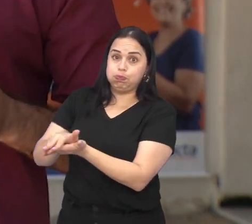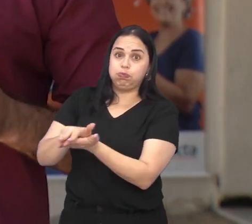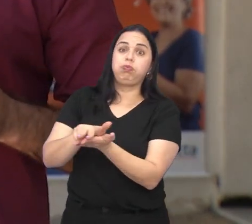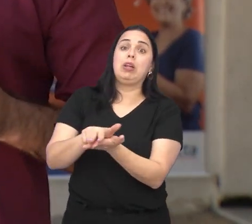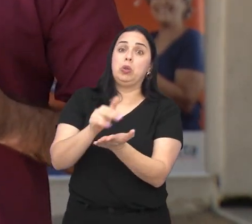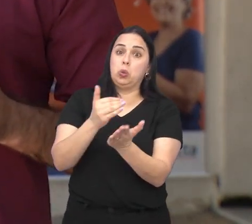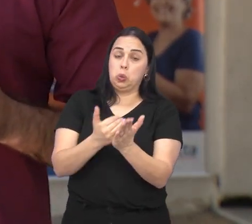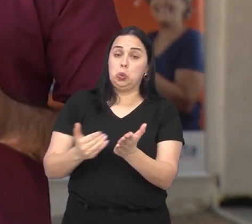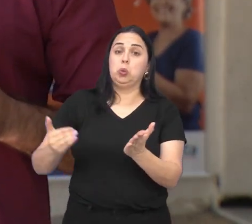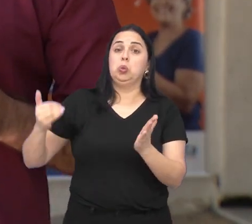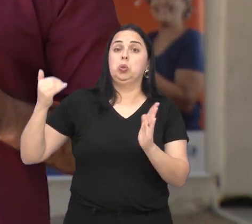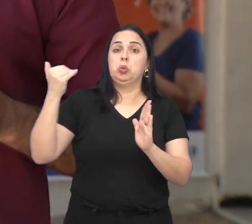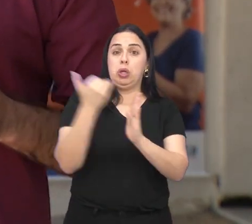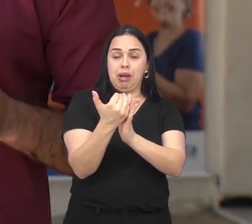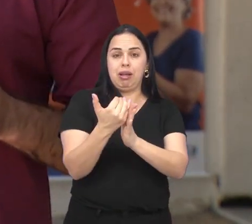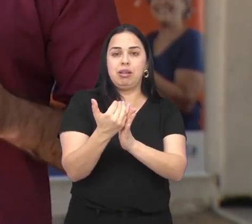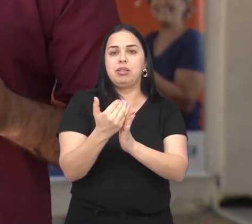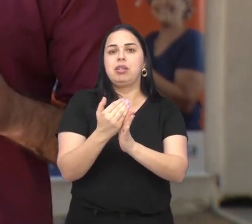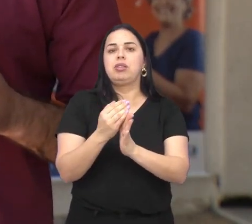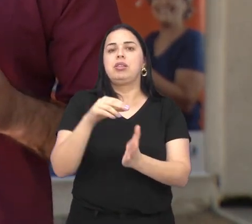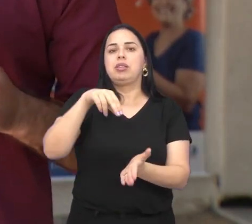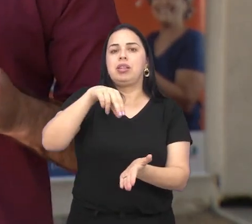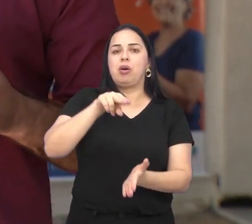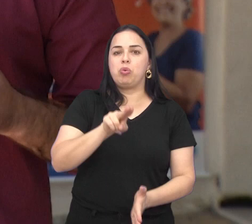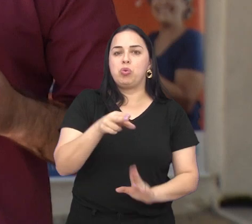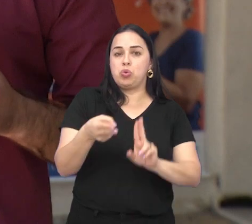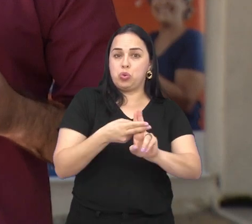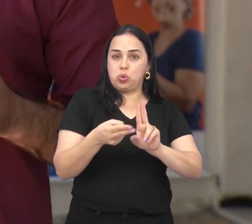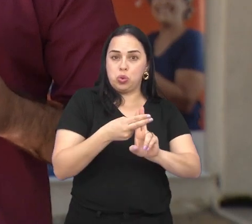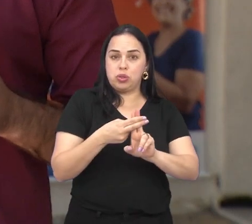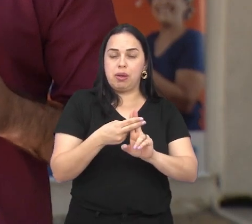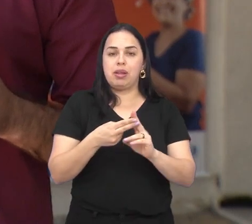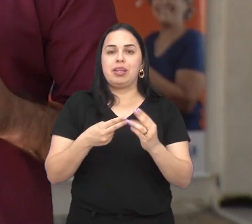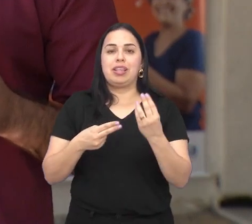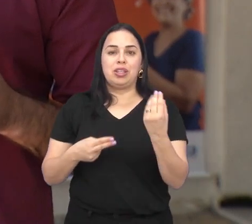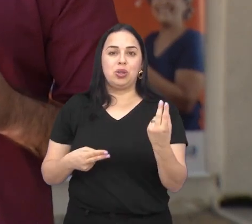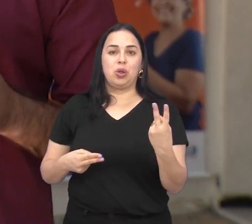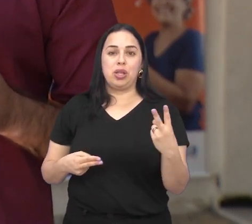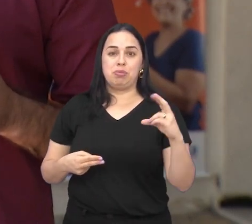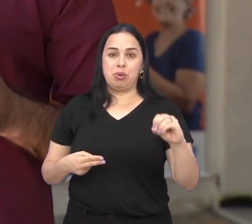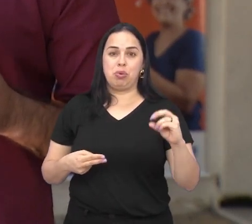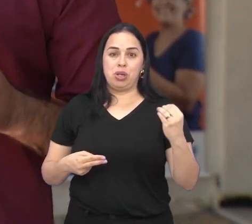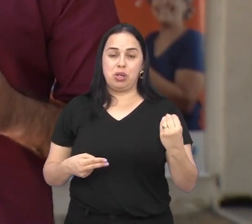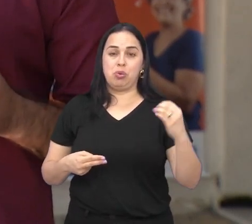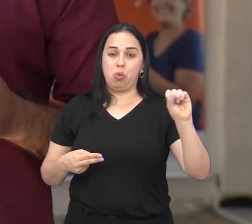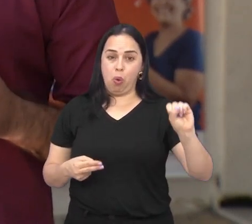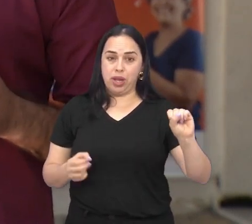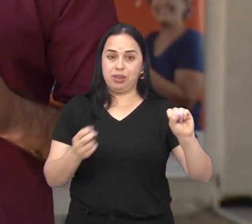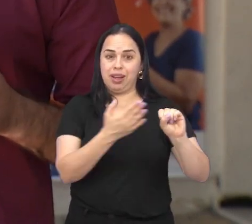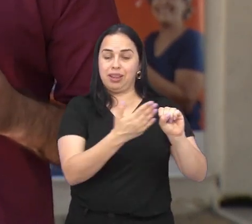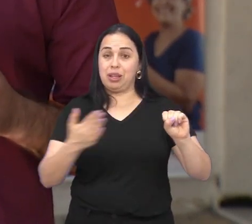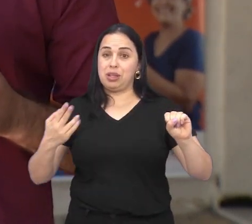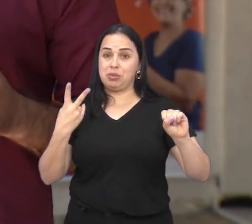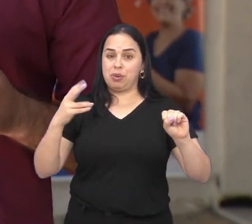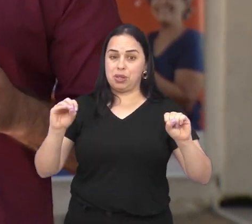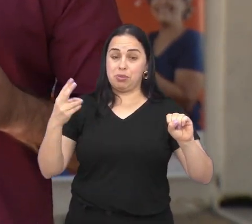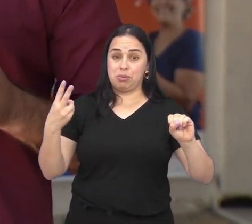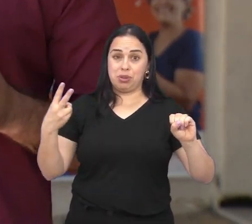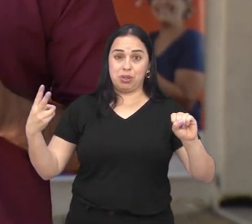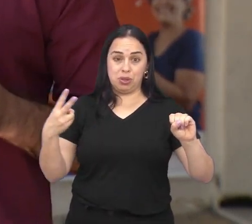de internações do Sistema Público de Saúde. Registros do SUS apontam que entre 2008 a